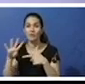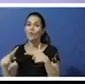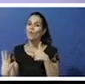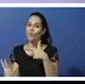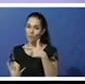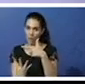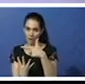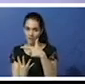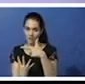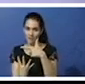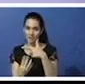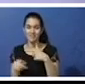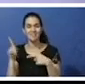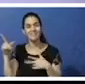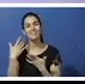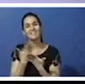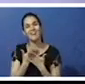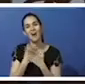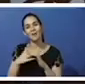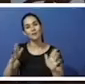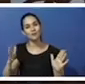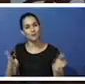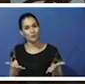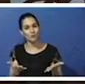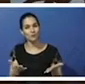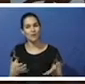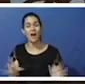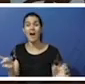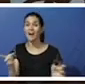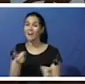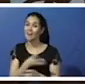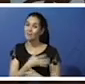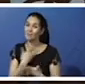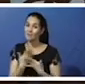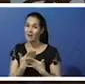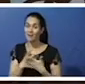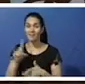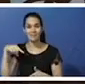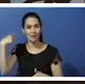tá? Essa é a nossa aula de hoje, nós ficamos por aqui e até a próxima.